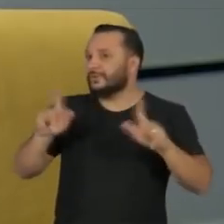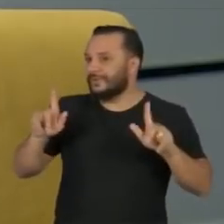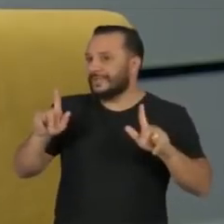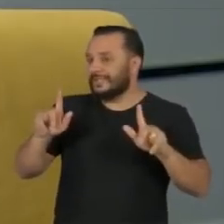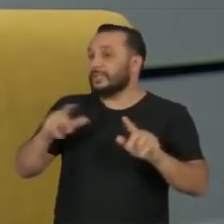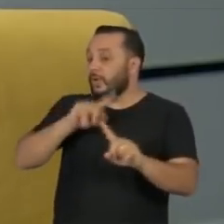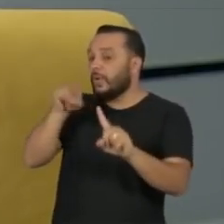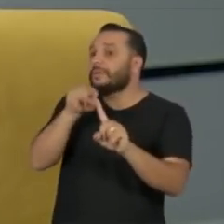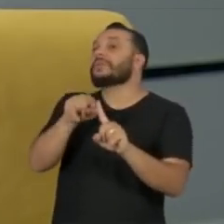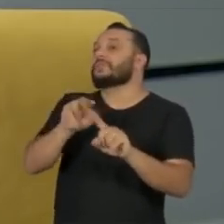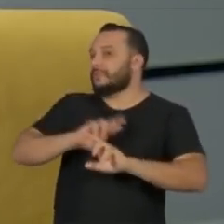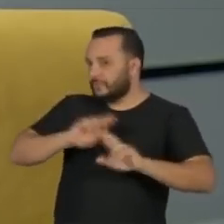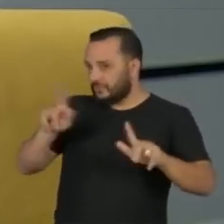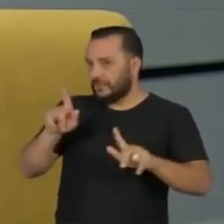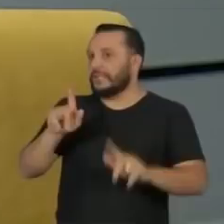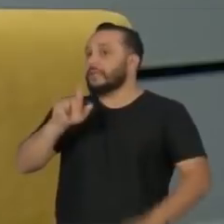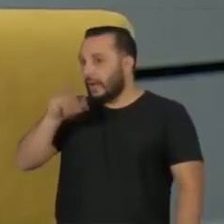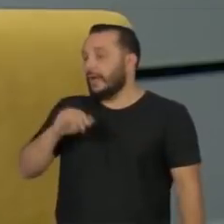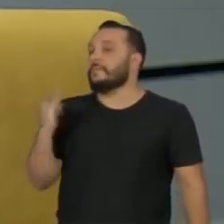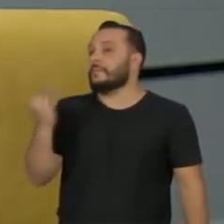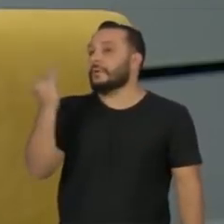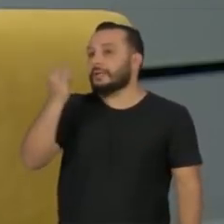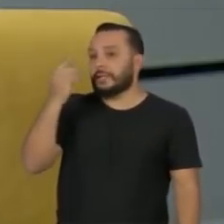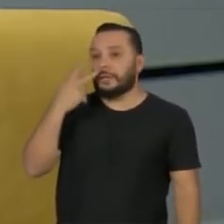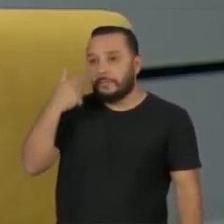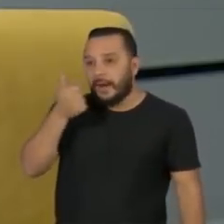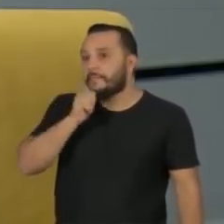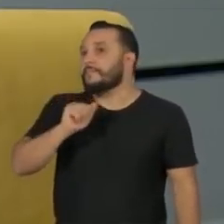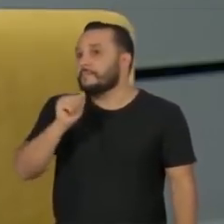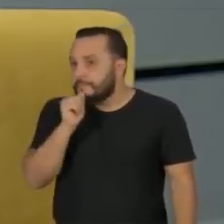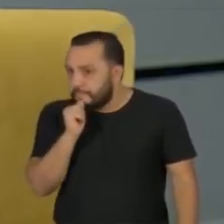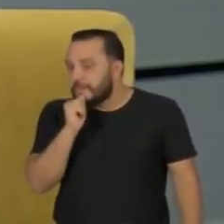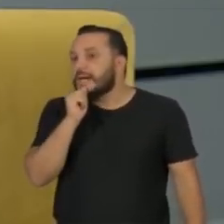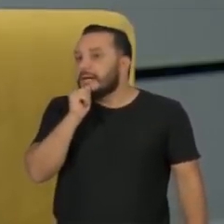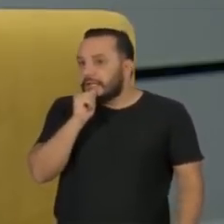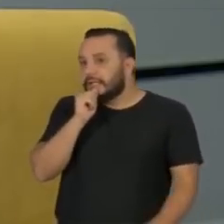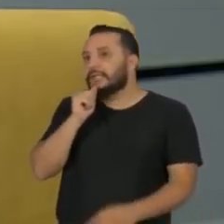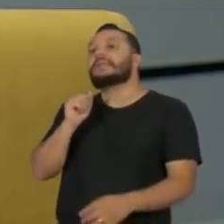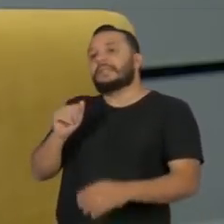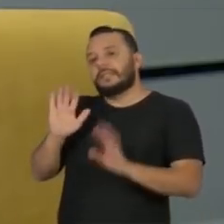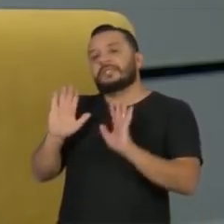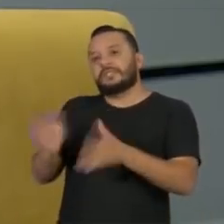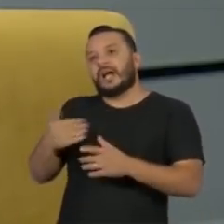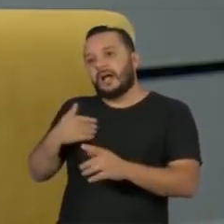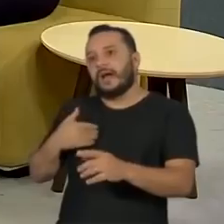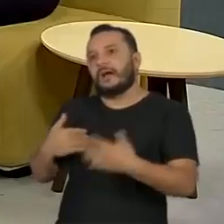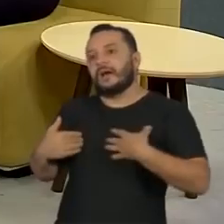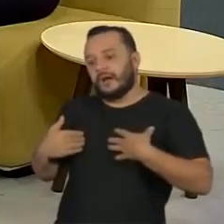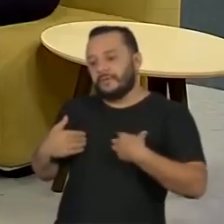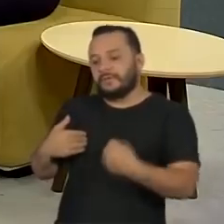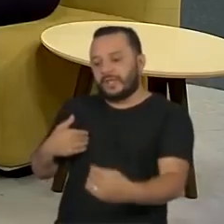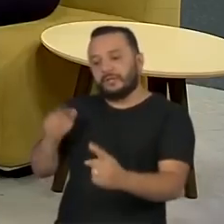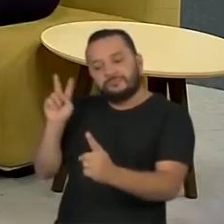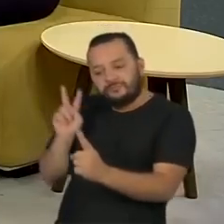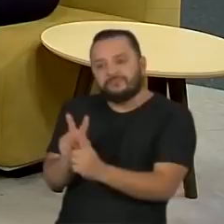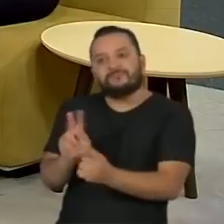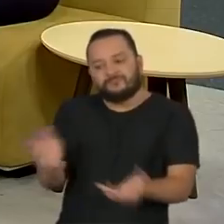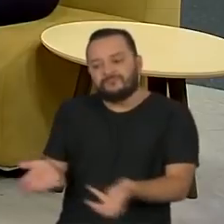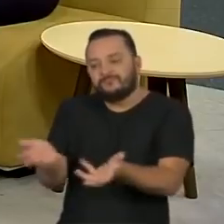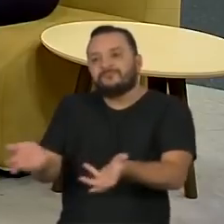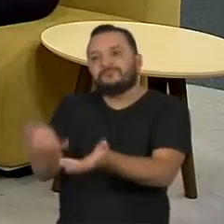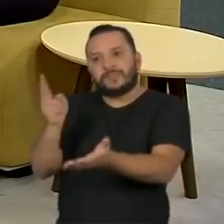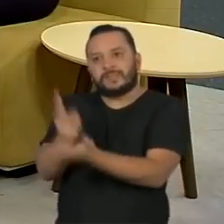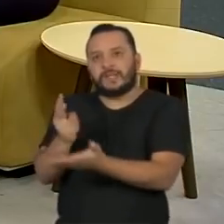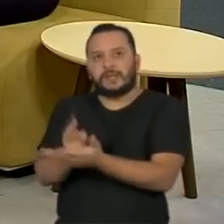é extremamente importante a presença do pai na vida escolar inteira do aluno. E para organizar o semestre,